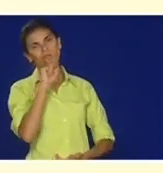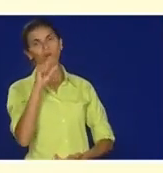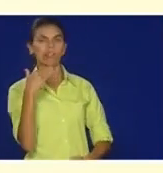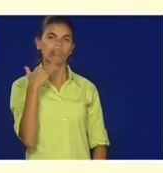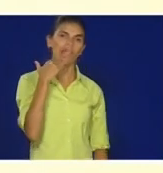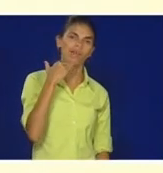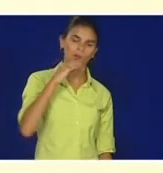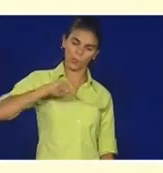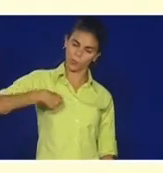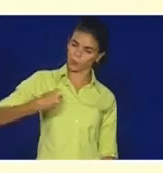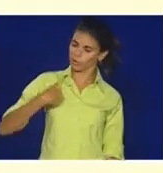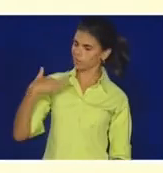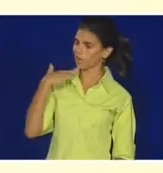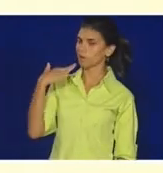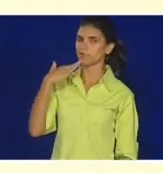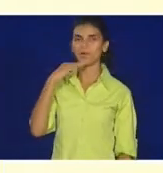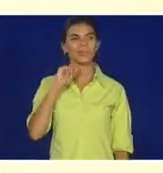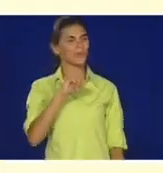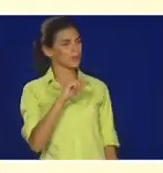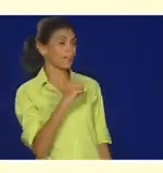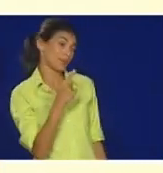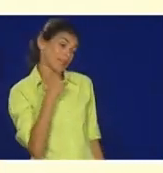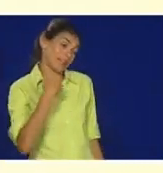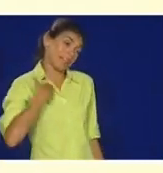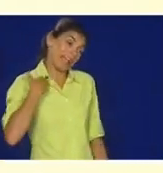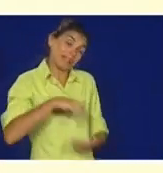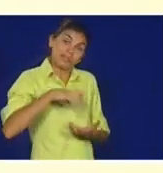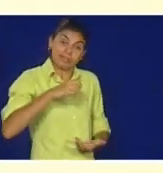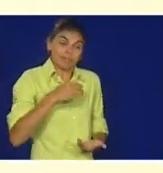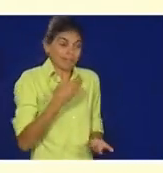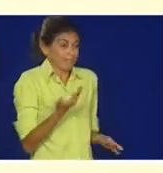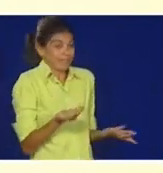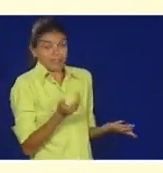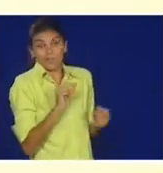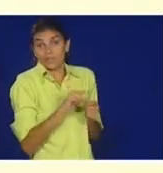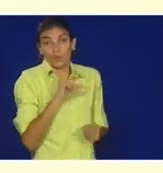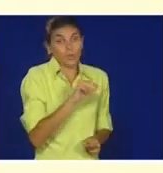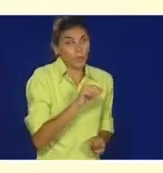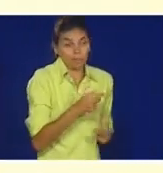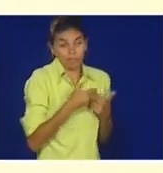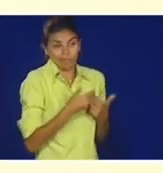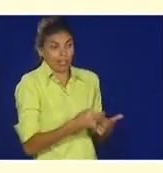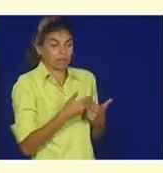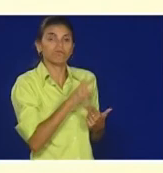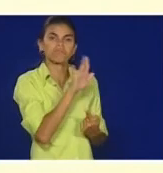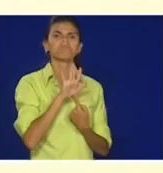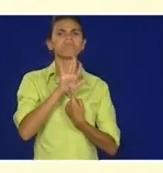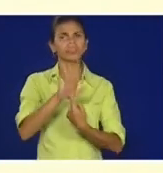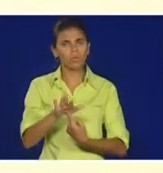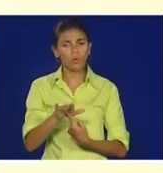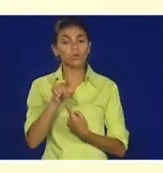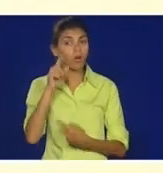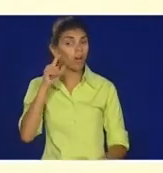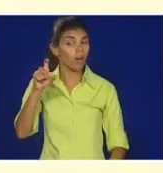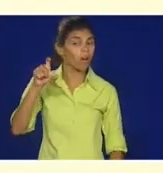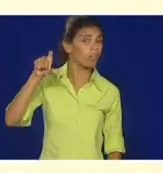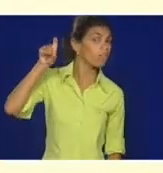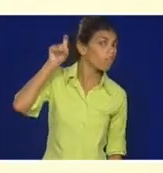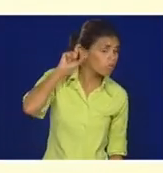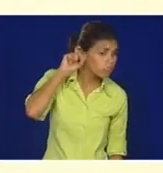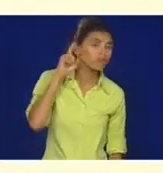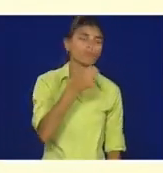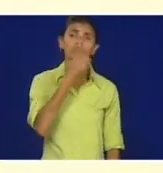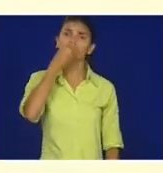velhice. É o defeito dela, é um defeito velhice, não tem jeito. Então, ela me